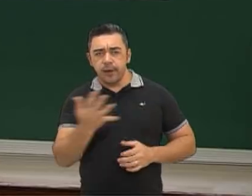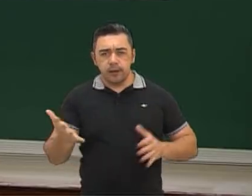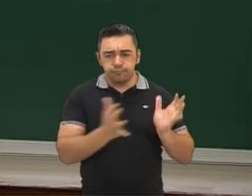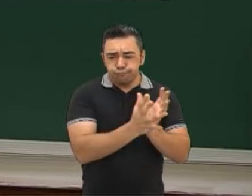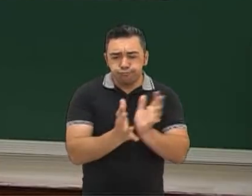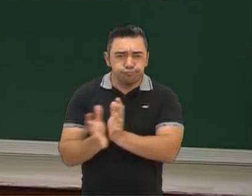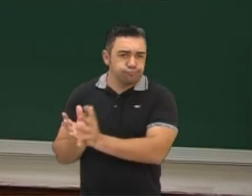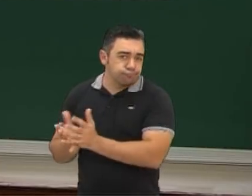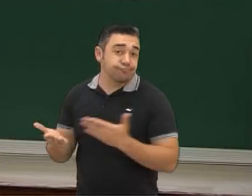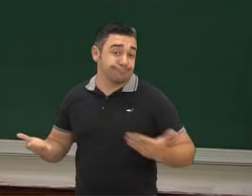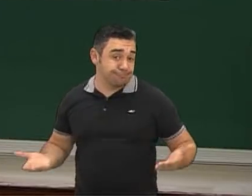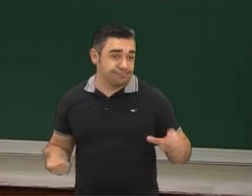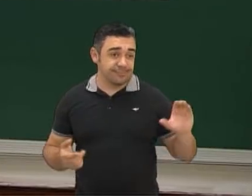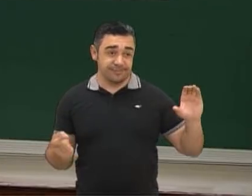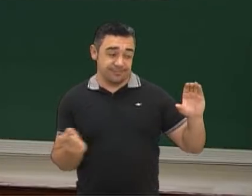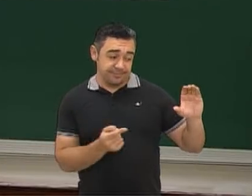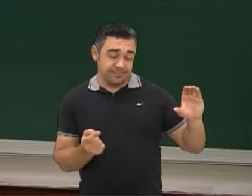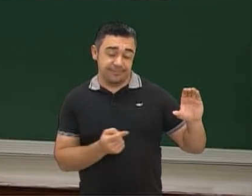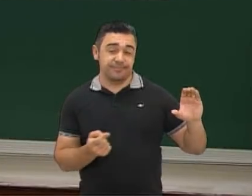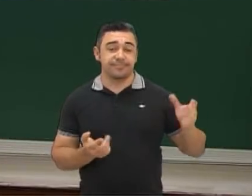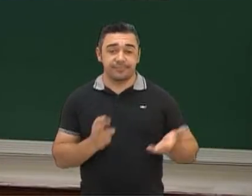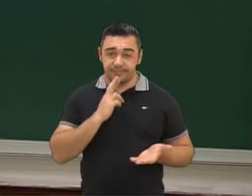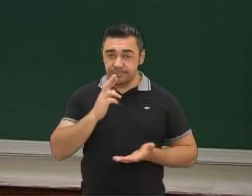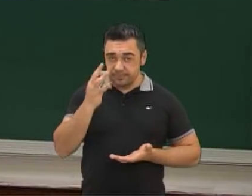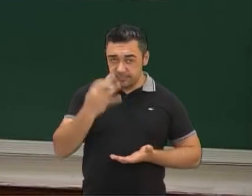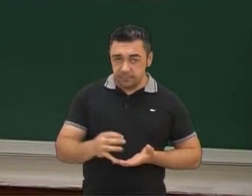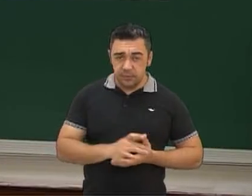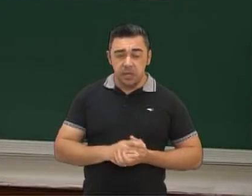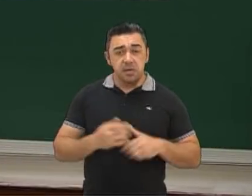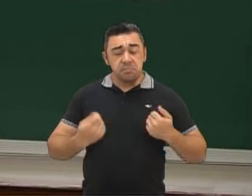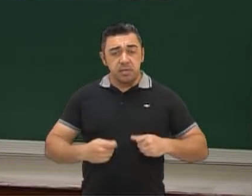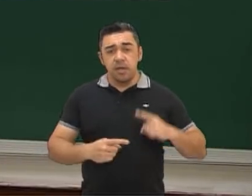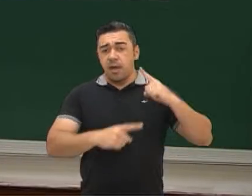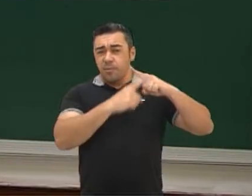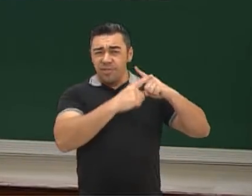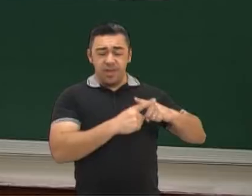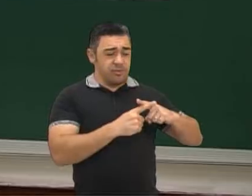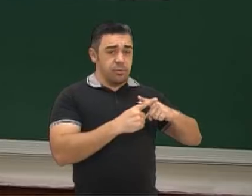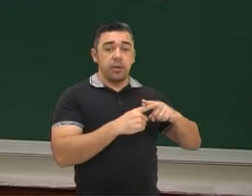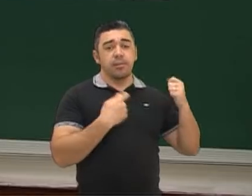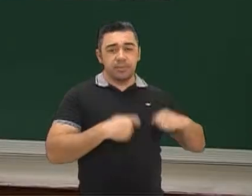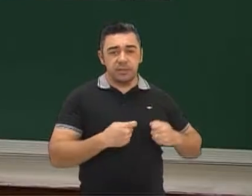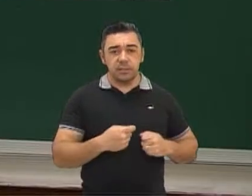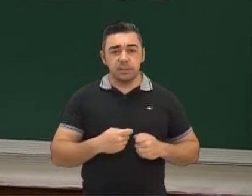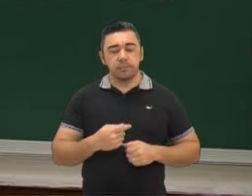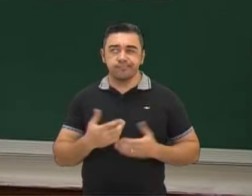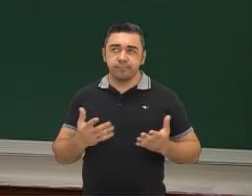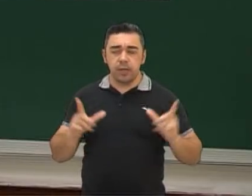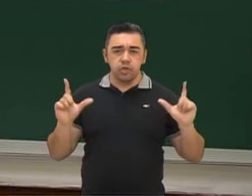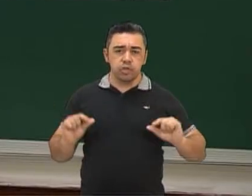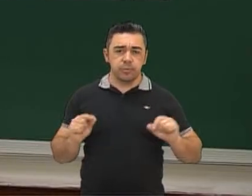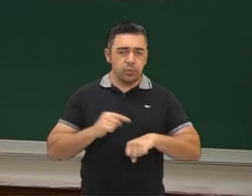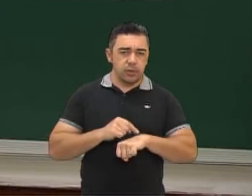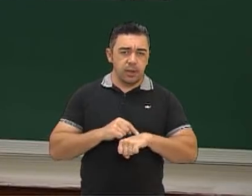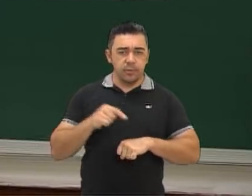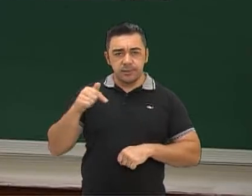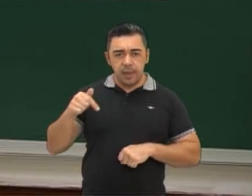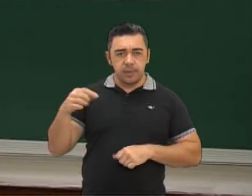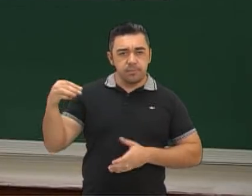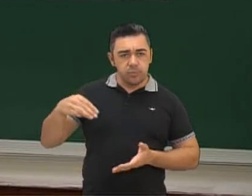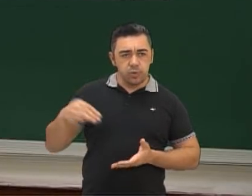Então, como seriam necessários vários jogos para essa competição, então se criou essa atividade,